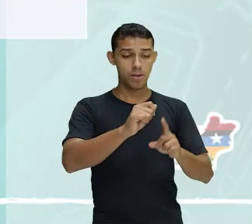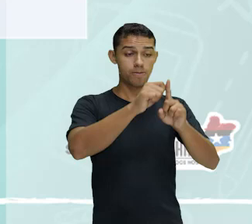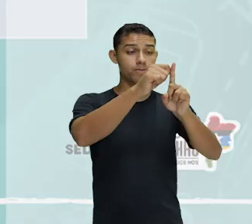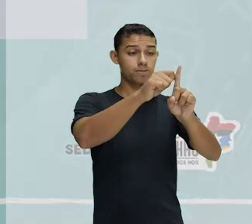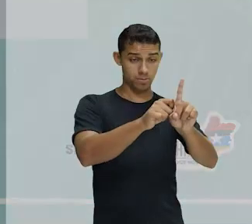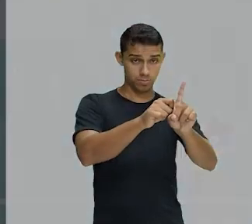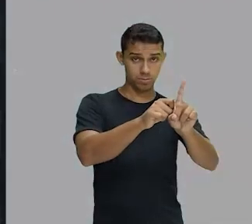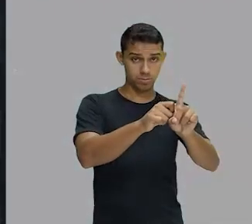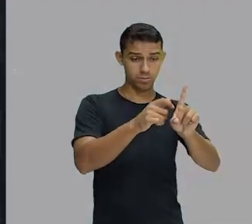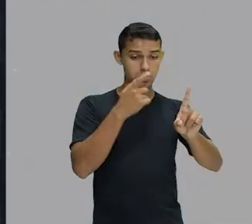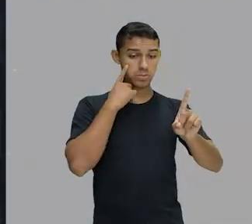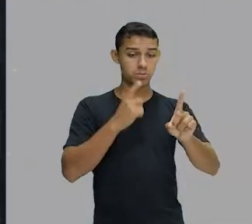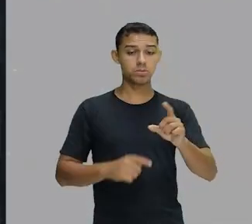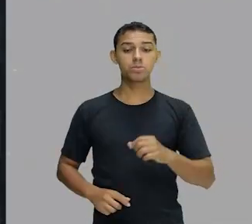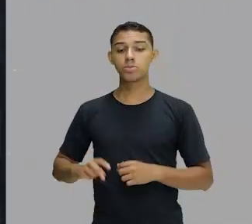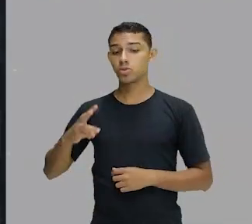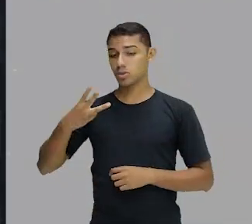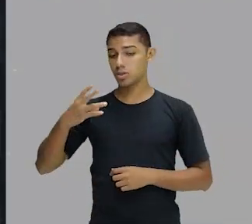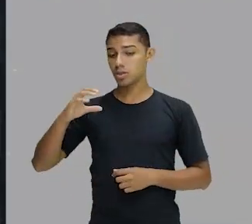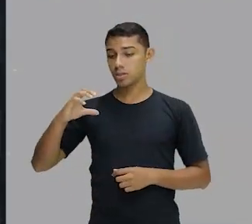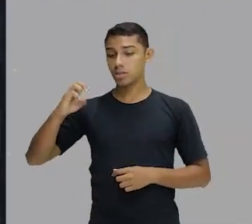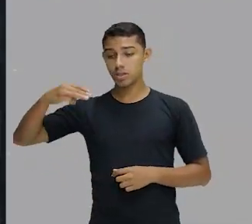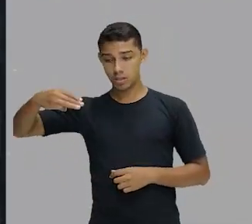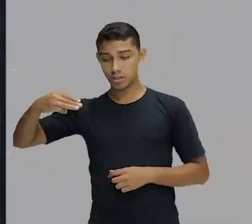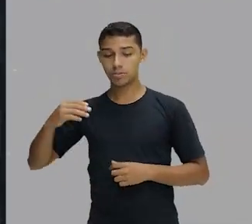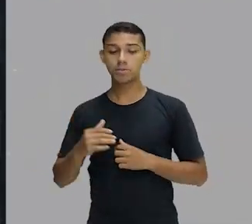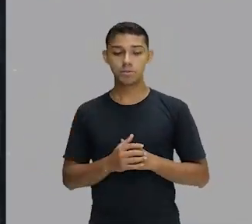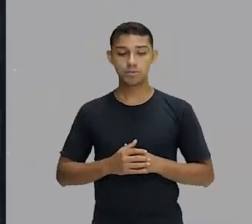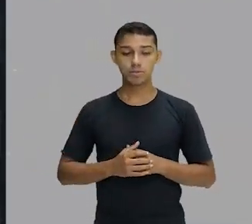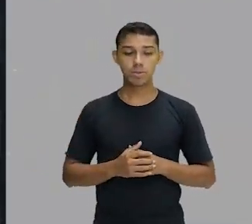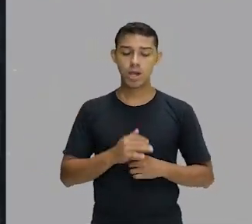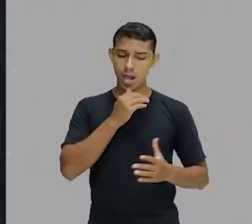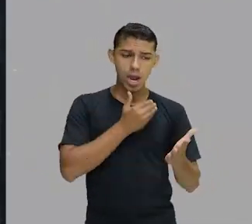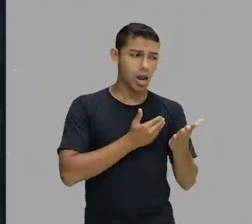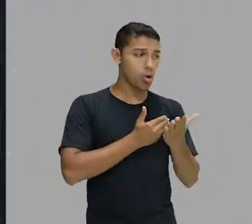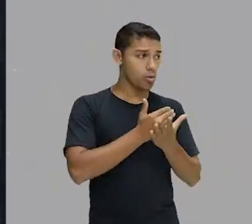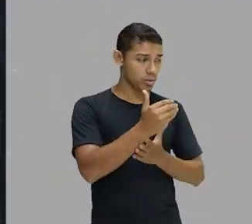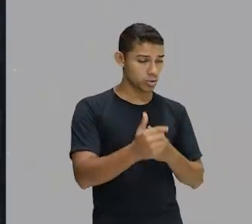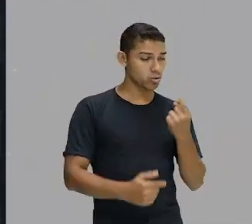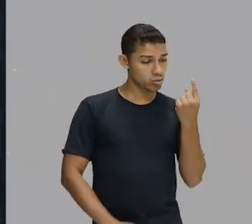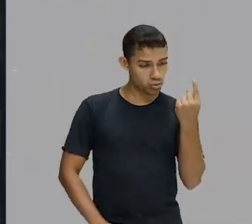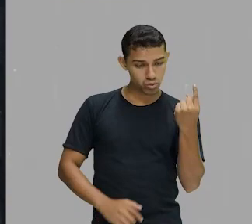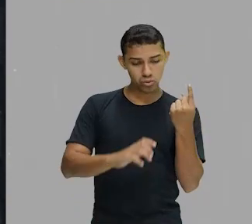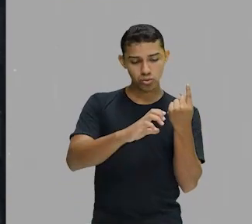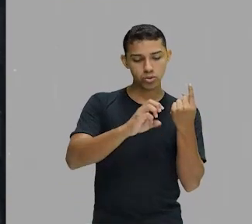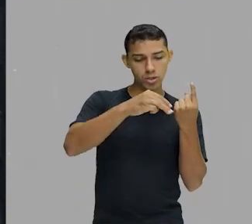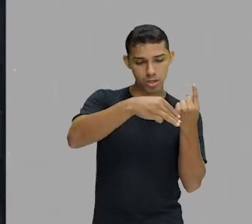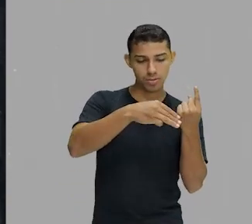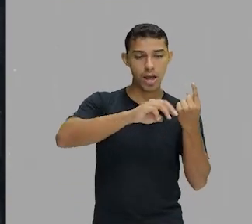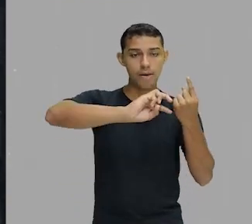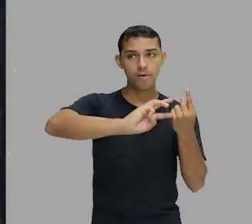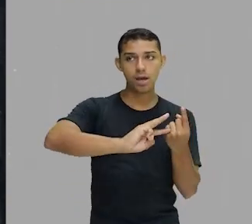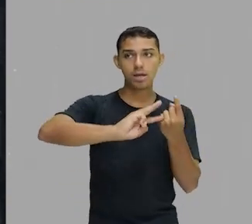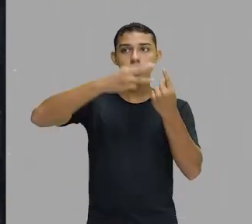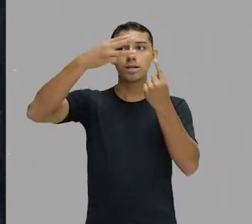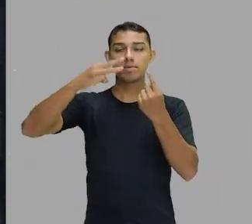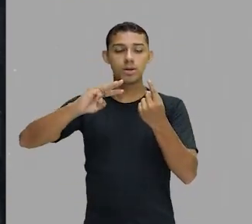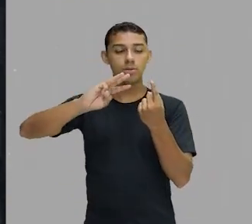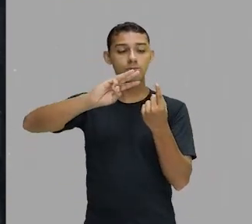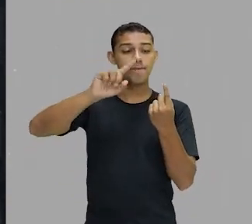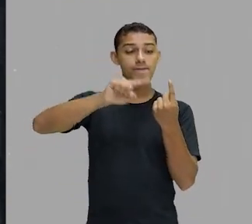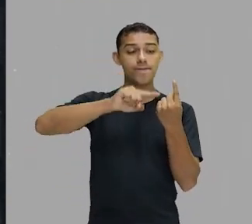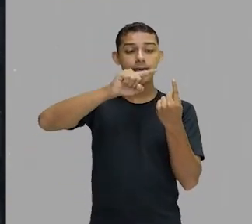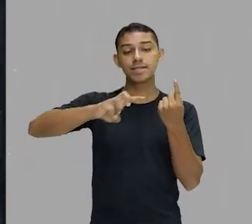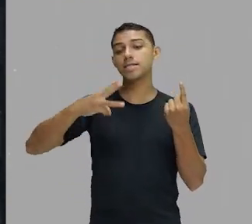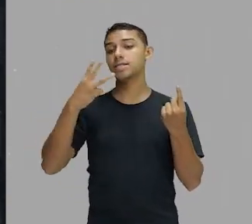mês, 3 centímetros. Lembra que ela começou com 1 centímetro e triplicava. Essa